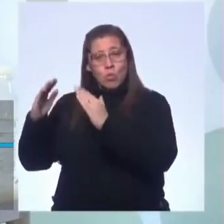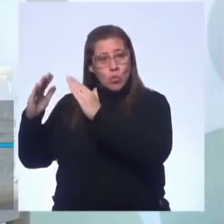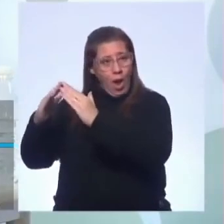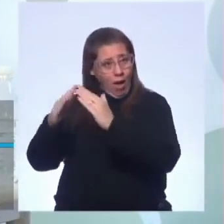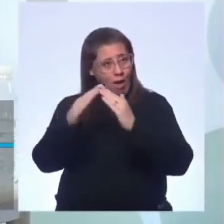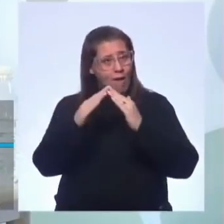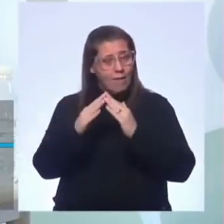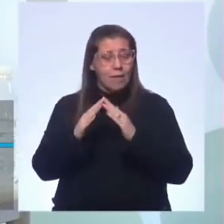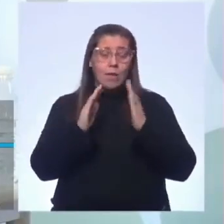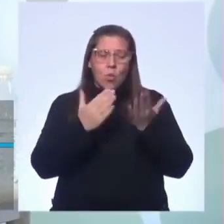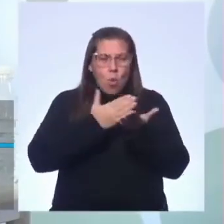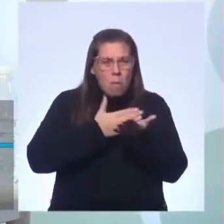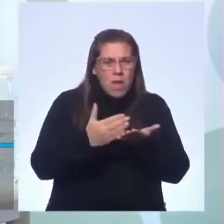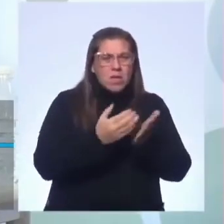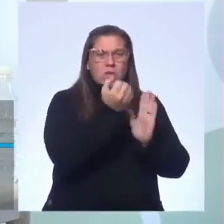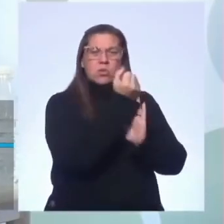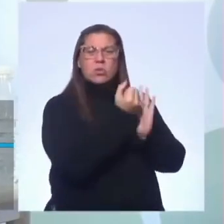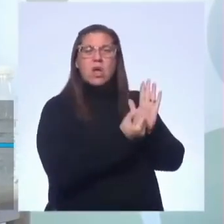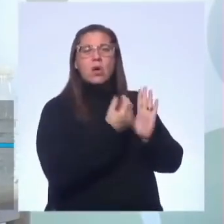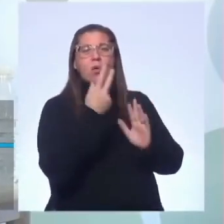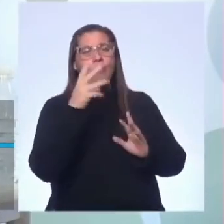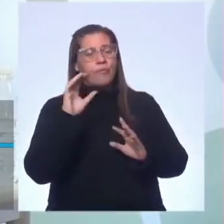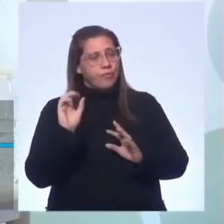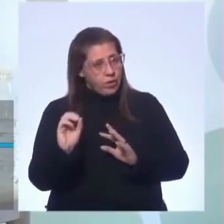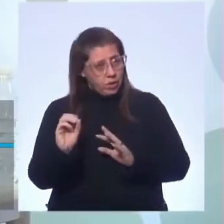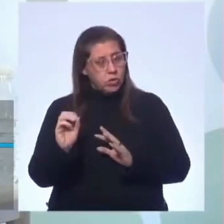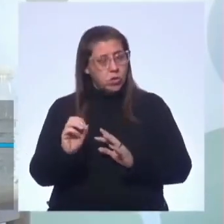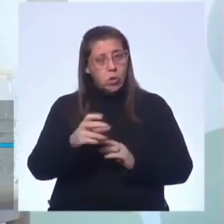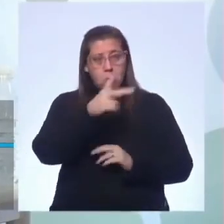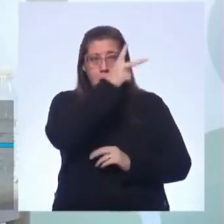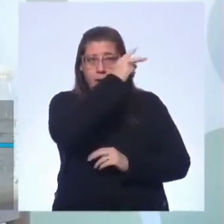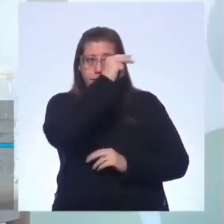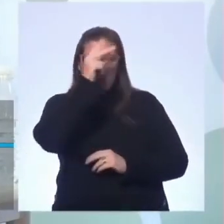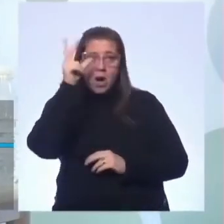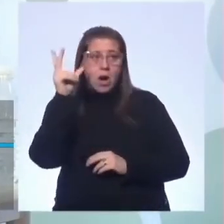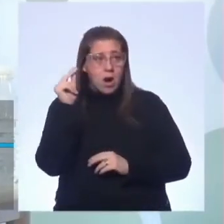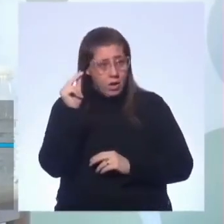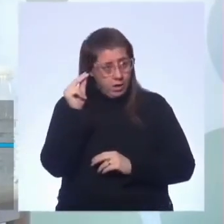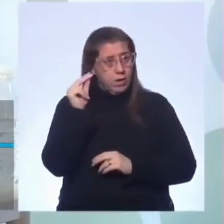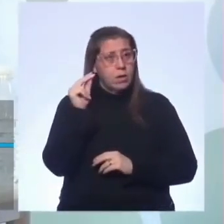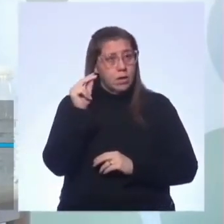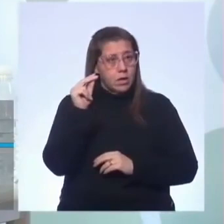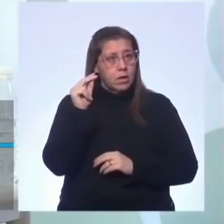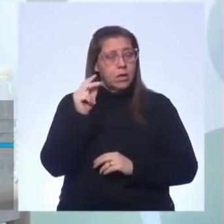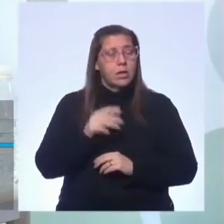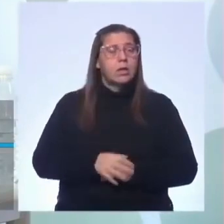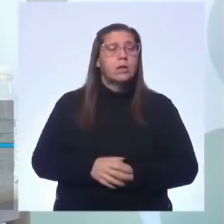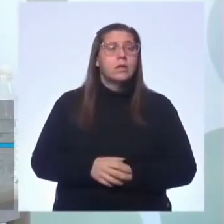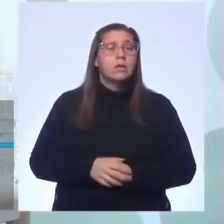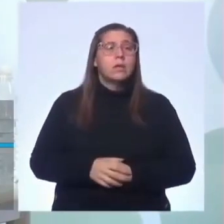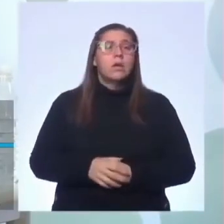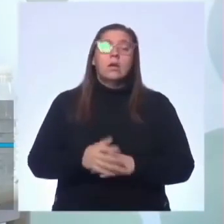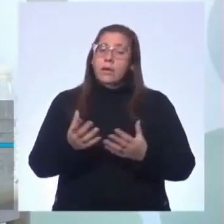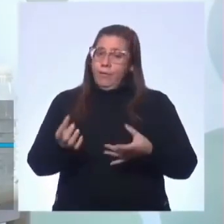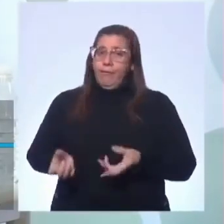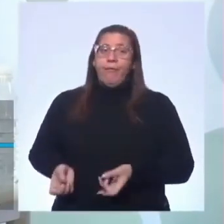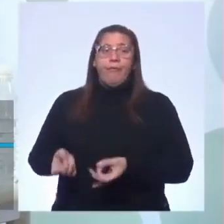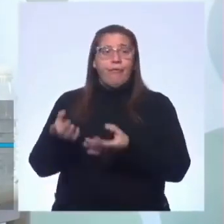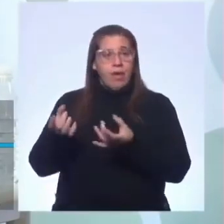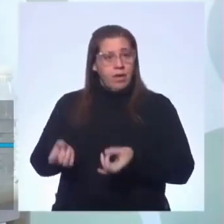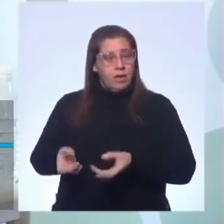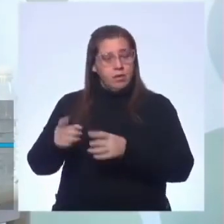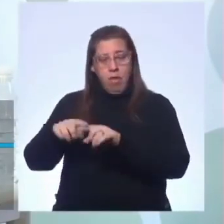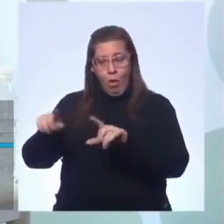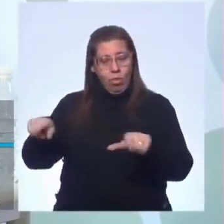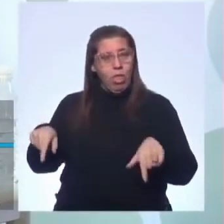século XX, o prefeito Prestes Maia fez loteamento de regiões de várzea, o que é pior, né? Então,